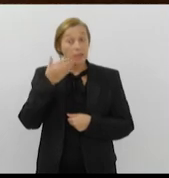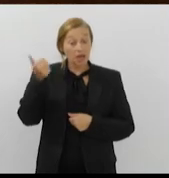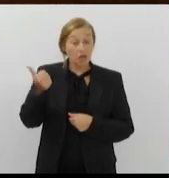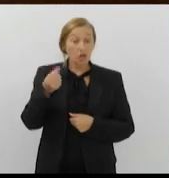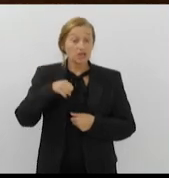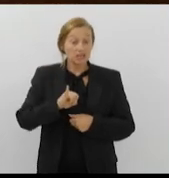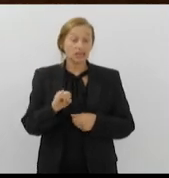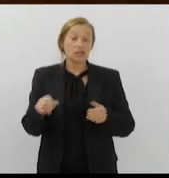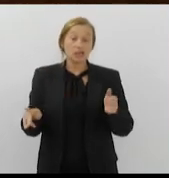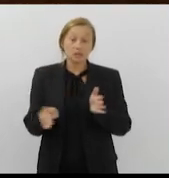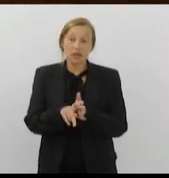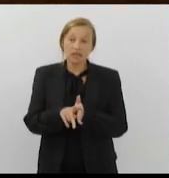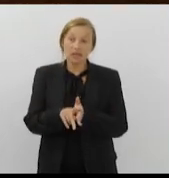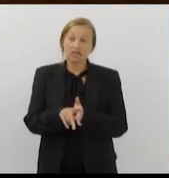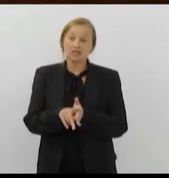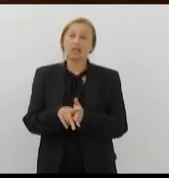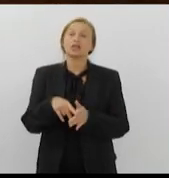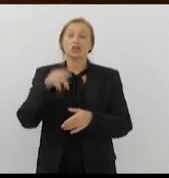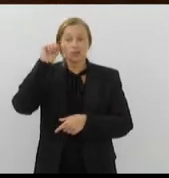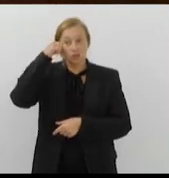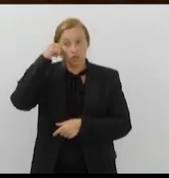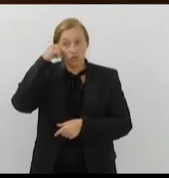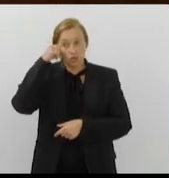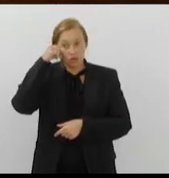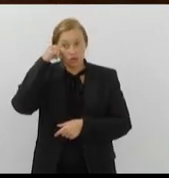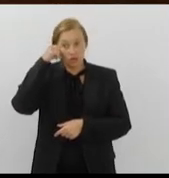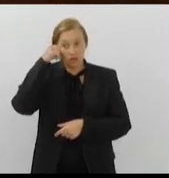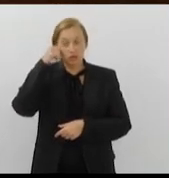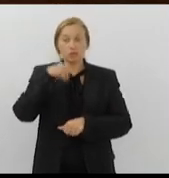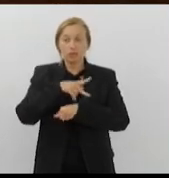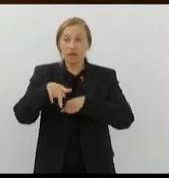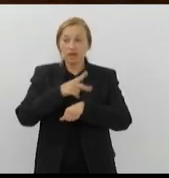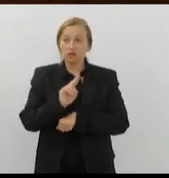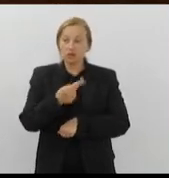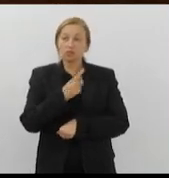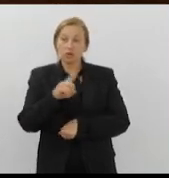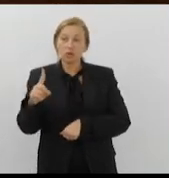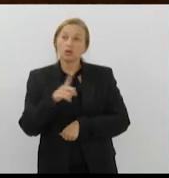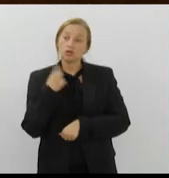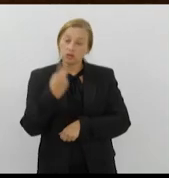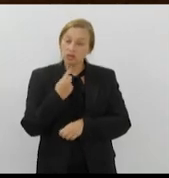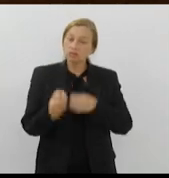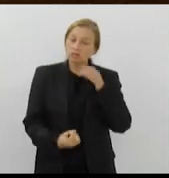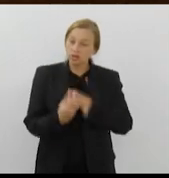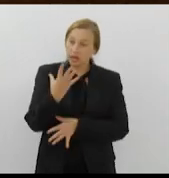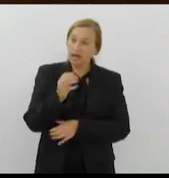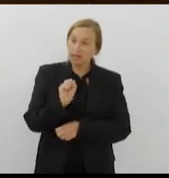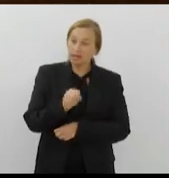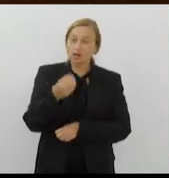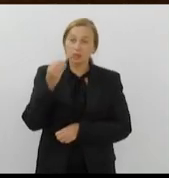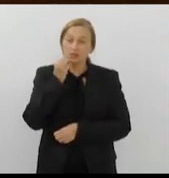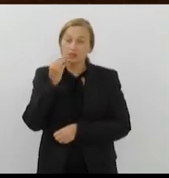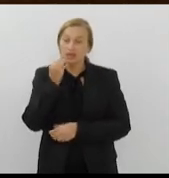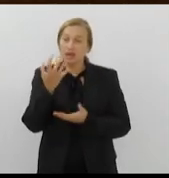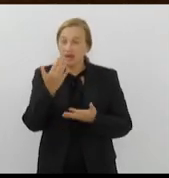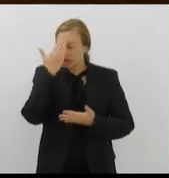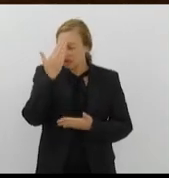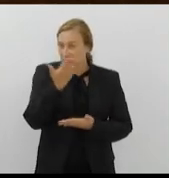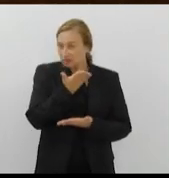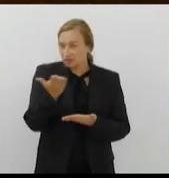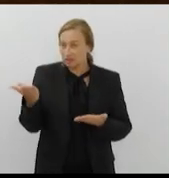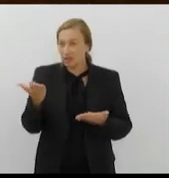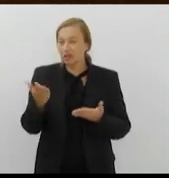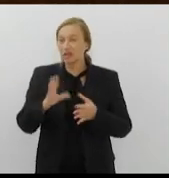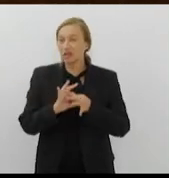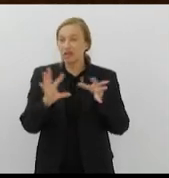negro. Nós, negros e negras, temos a possibilidade e nós iremos construí-la. Por isso, eu quero agradecer a todos os pares, está